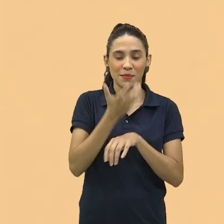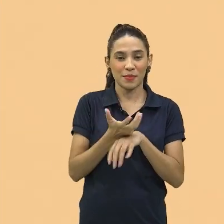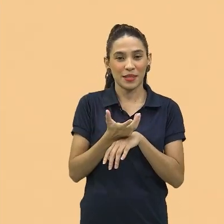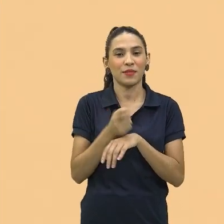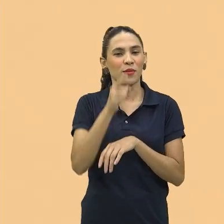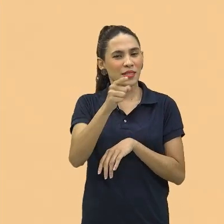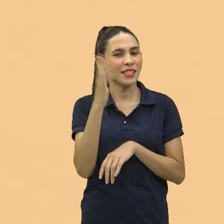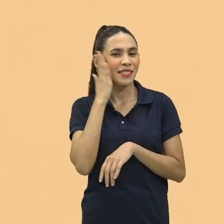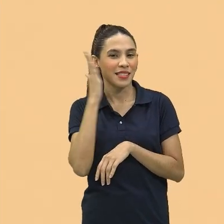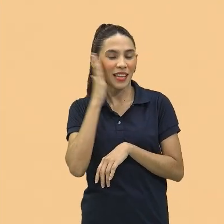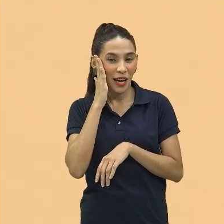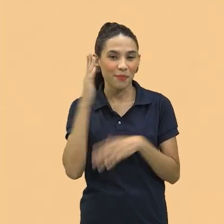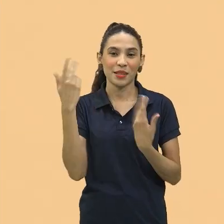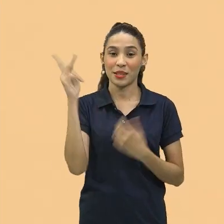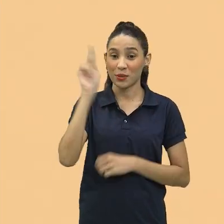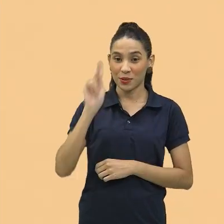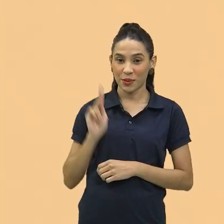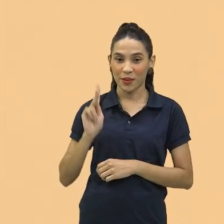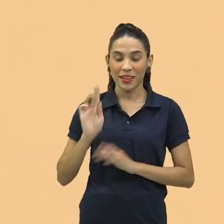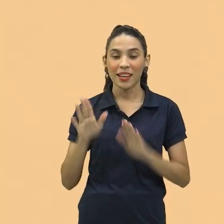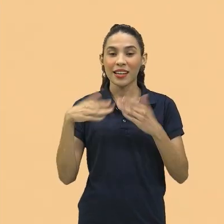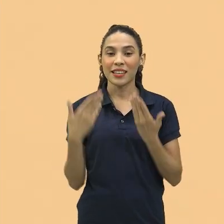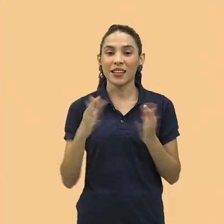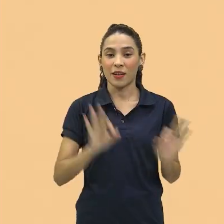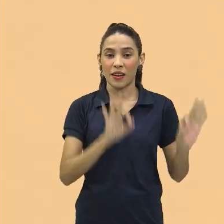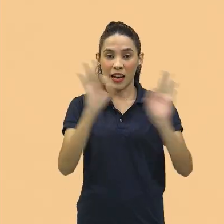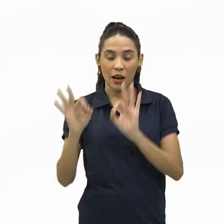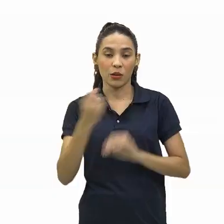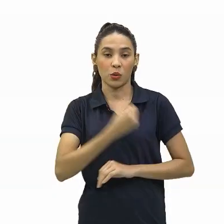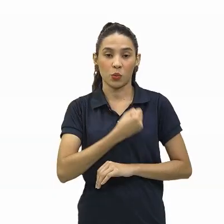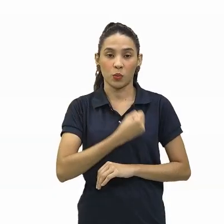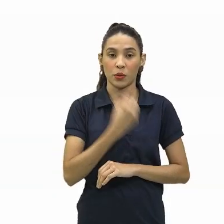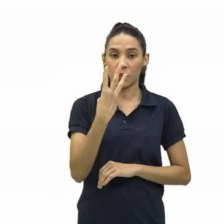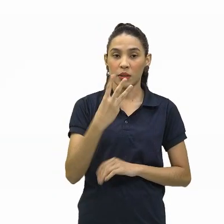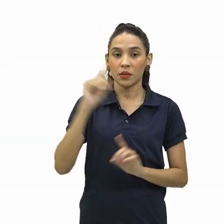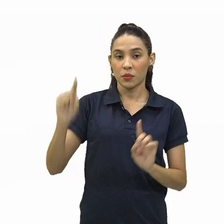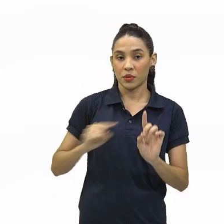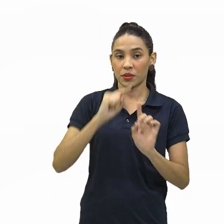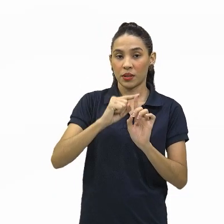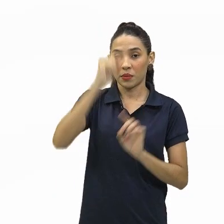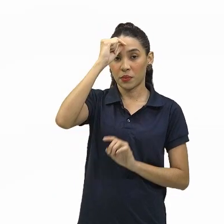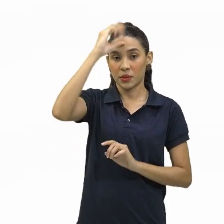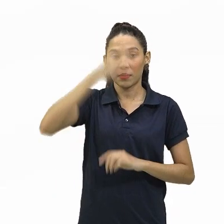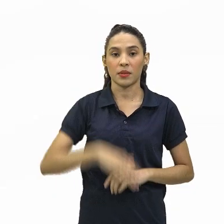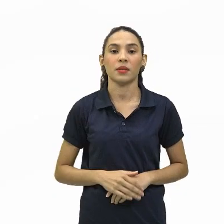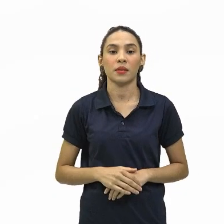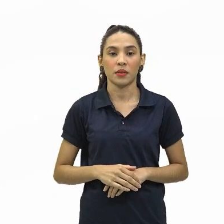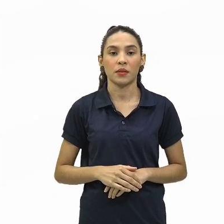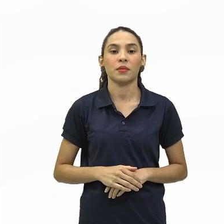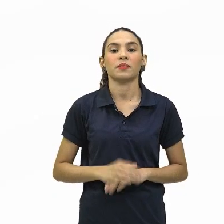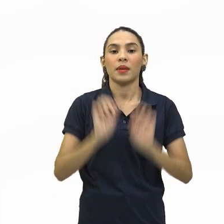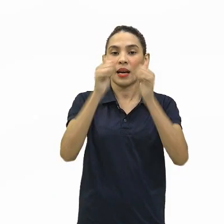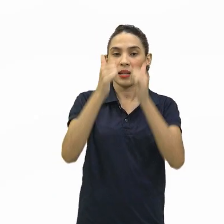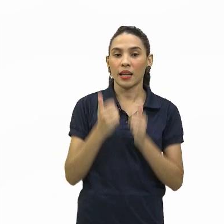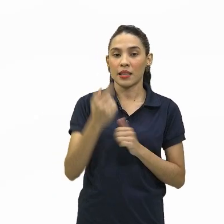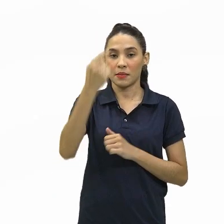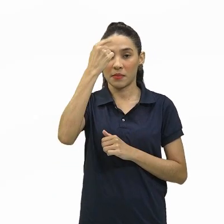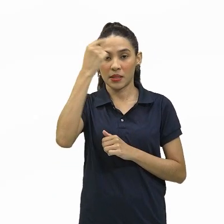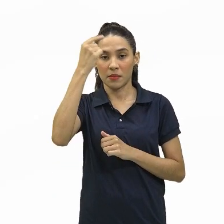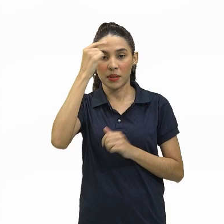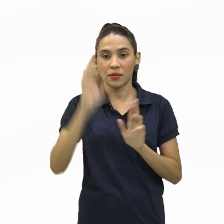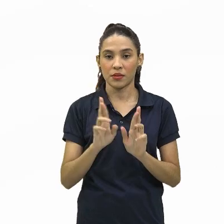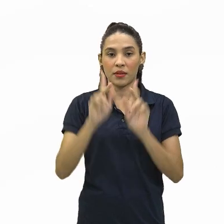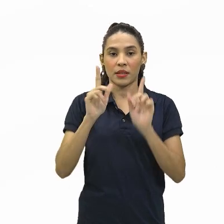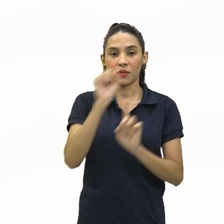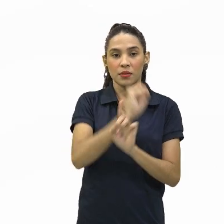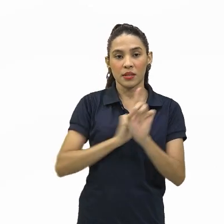qual é? O componente de História. Vamos à aula de número 3, Objetos de Conhecimento. Formação do pensamento nas